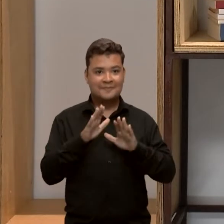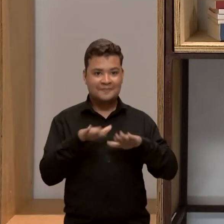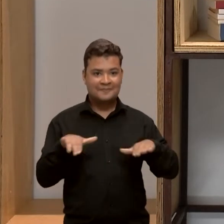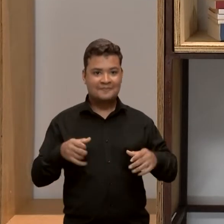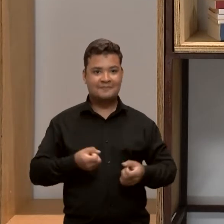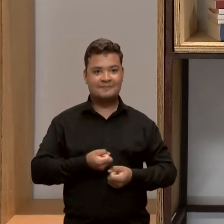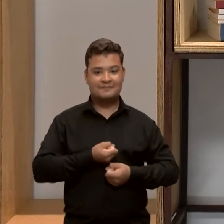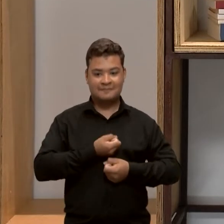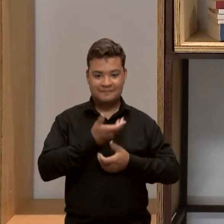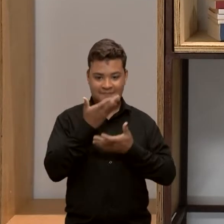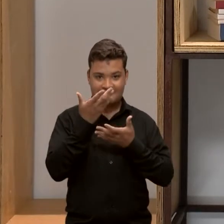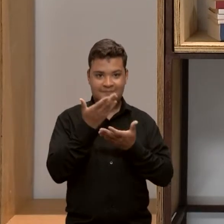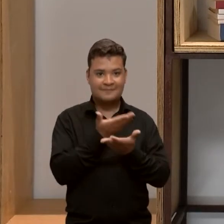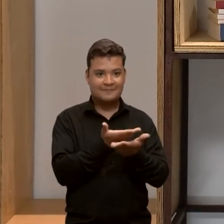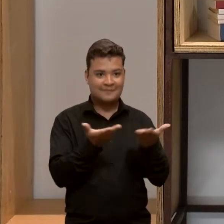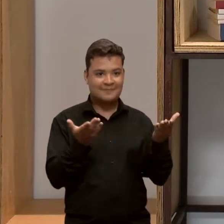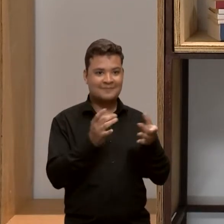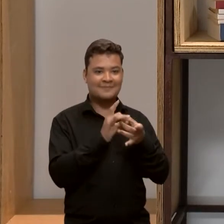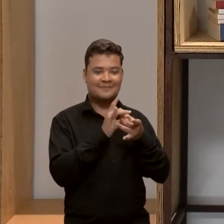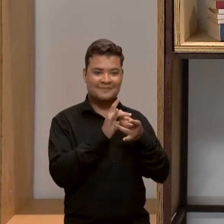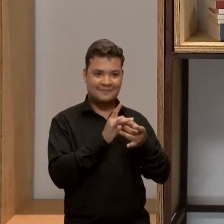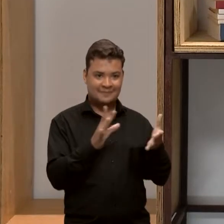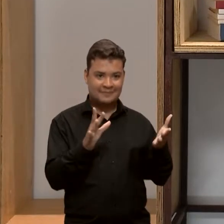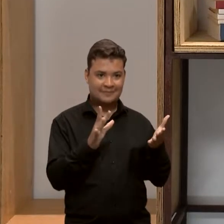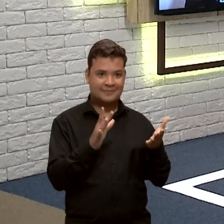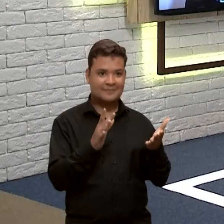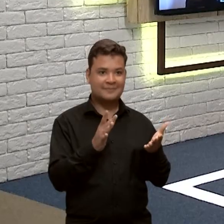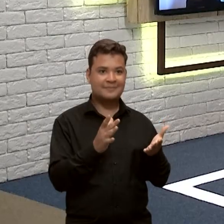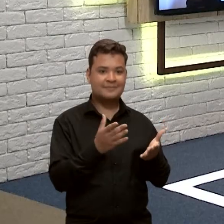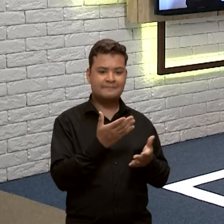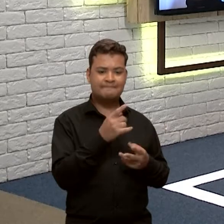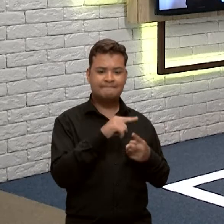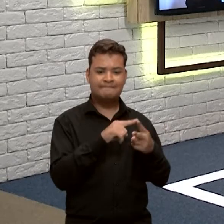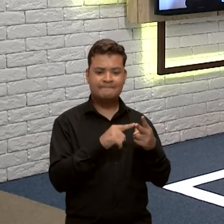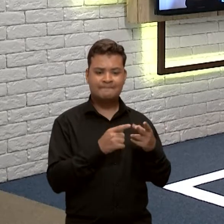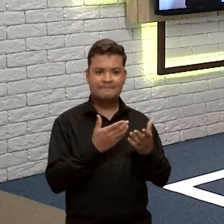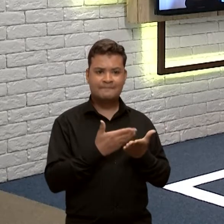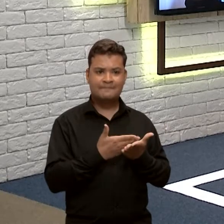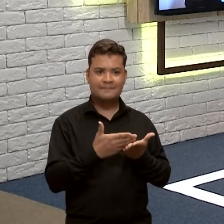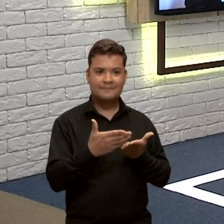deixar a palavra aberta para vocês. Quem começa, Bárbara ou Adriana?